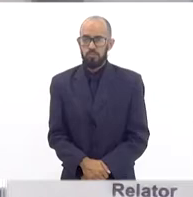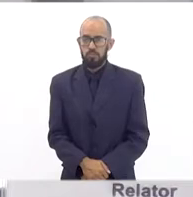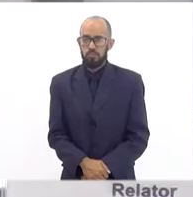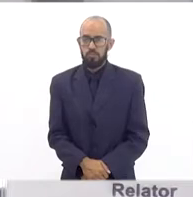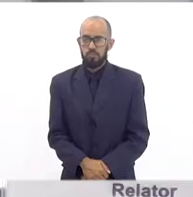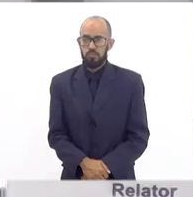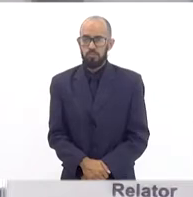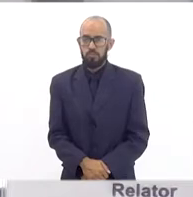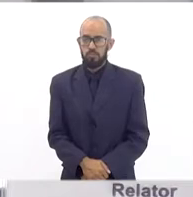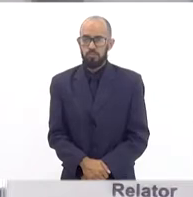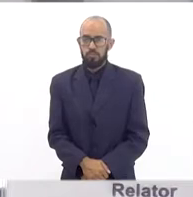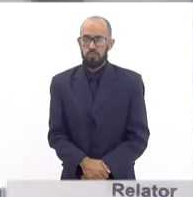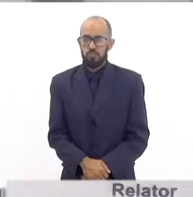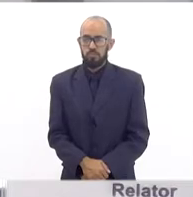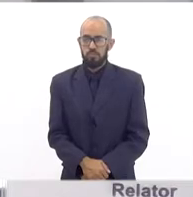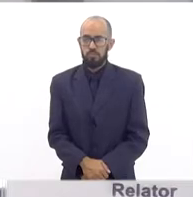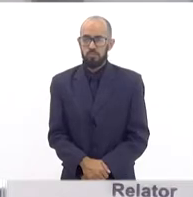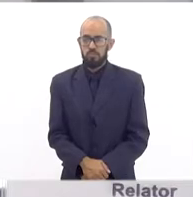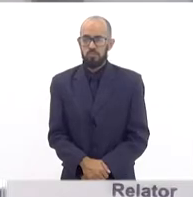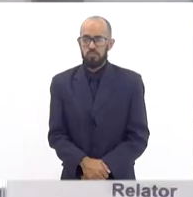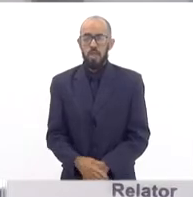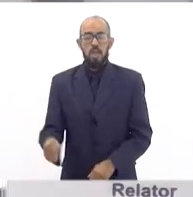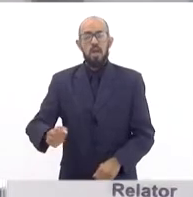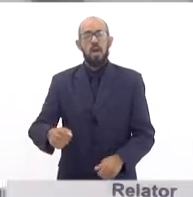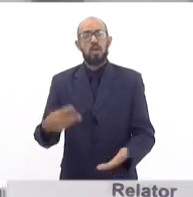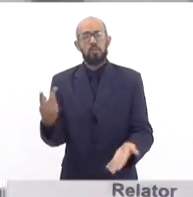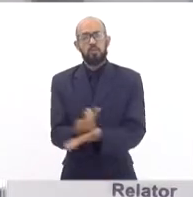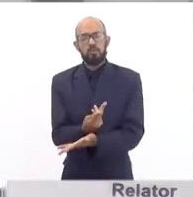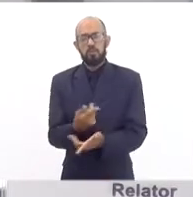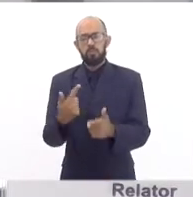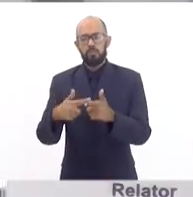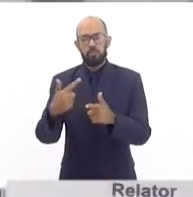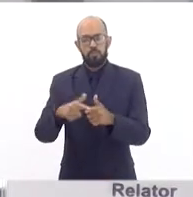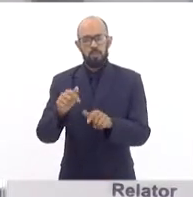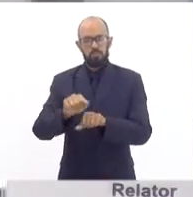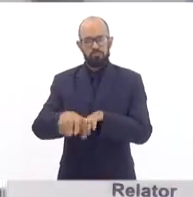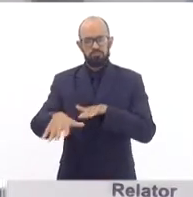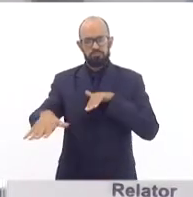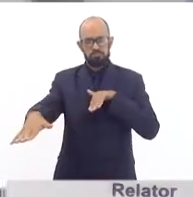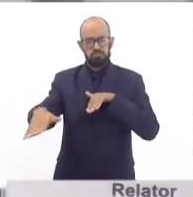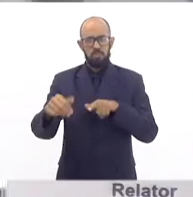ninguém, Luciano? Disse que teve um engarrafamento, parece que teve incêndio aqui por perto.